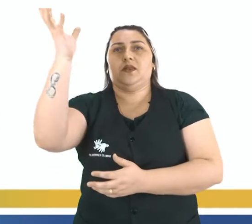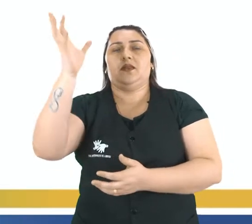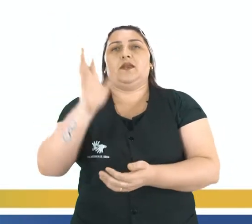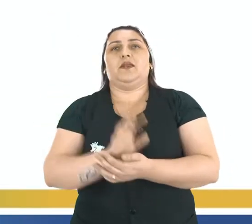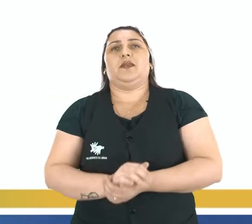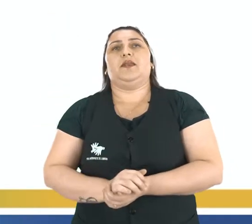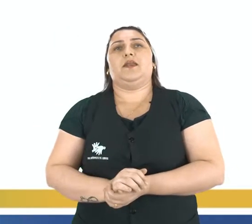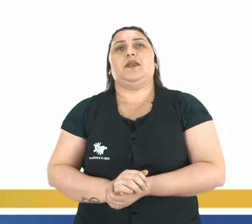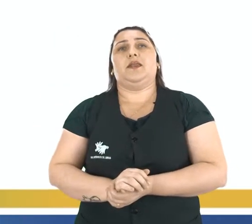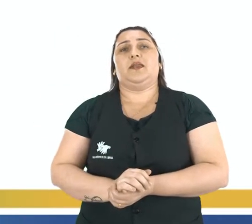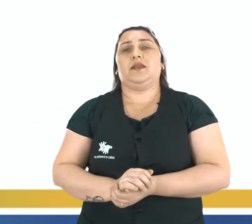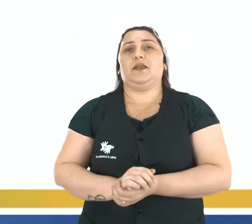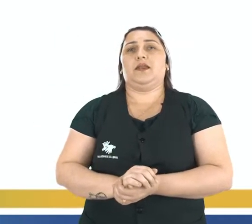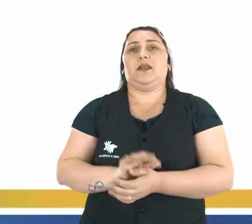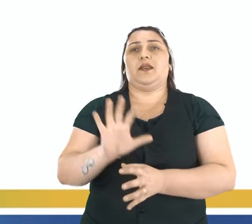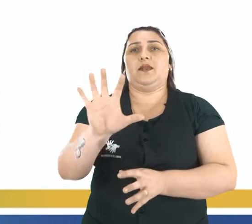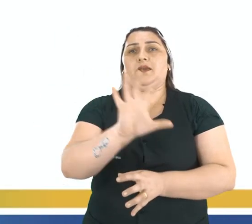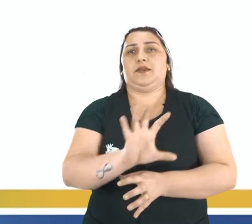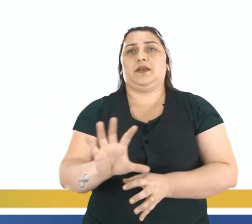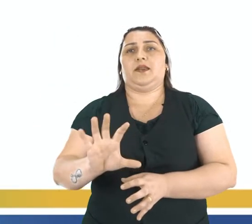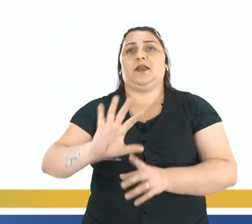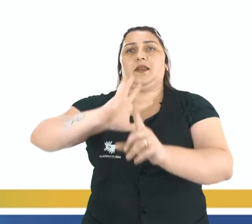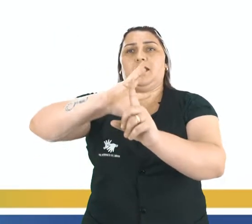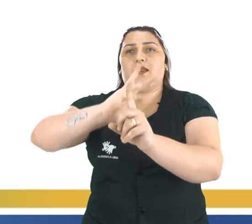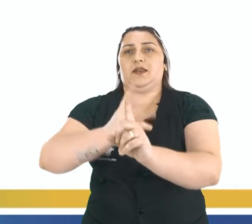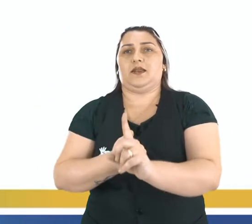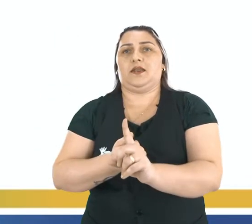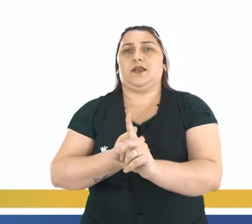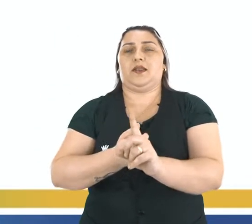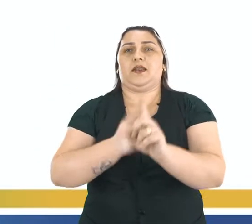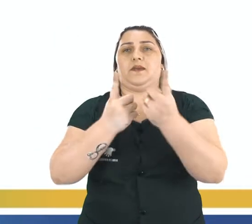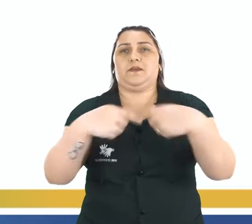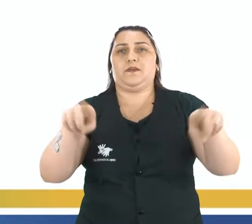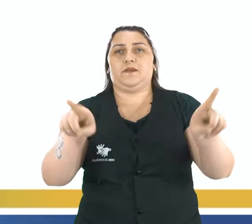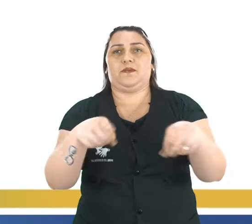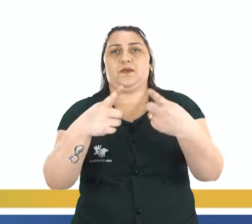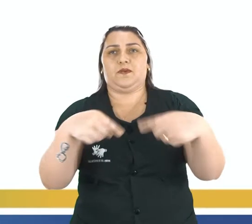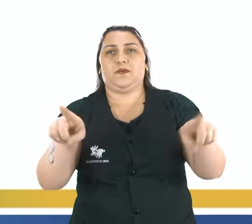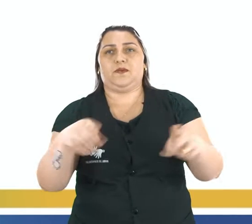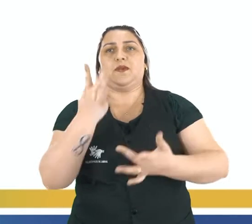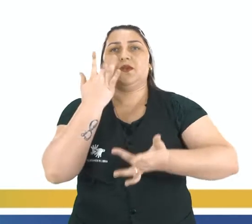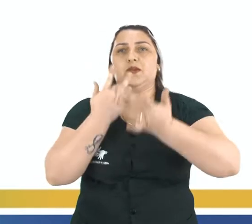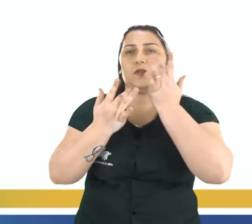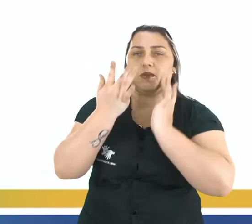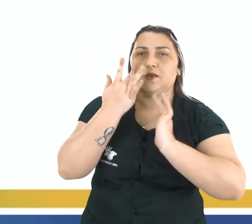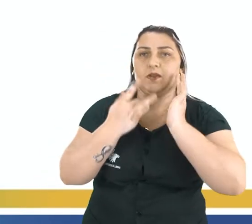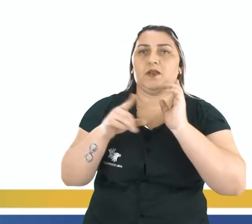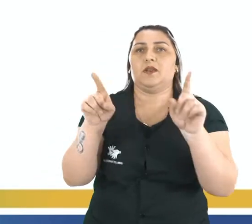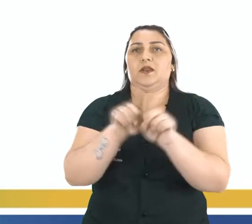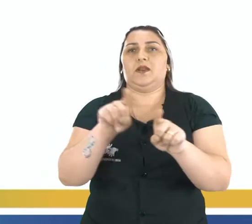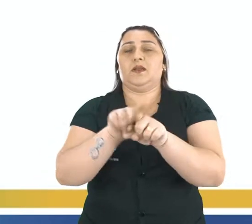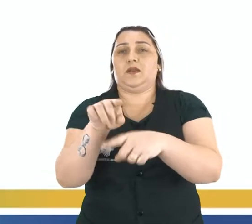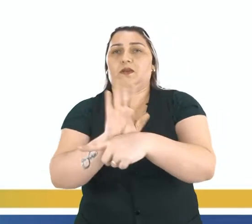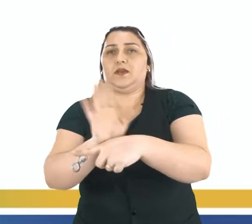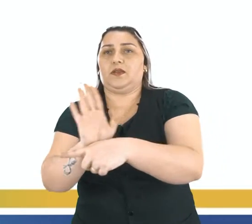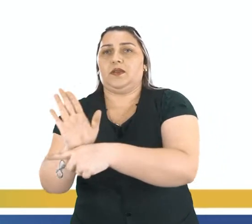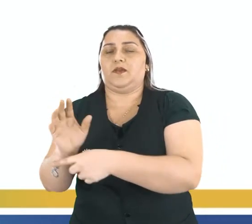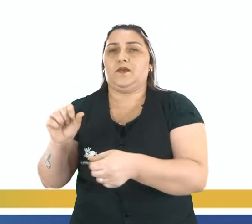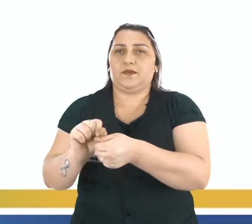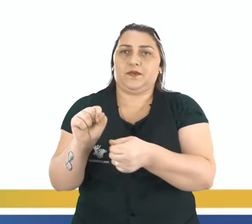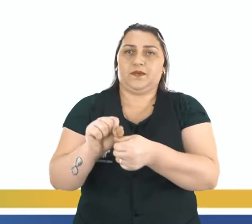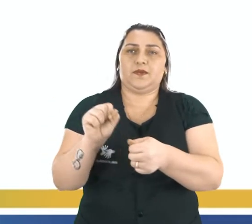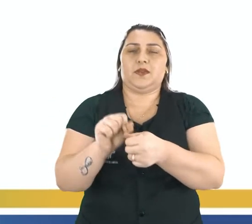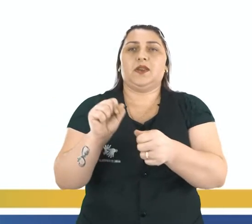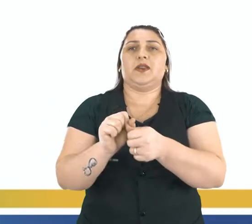nas mais determinadas áreas, certo? Sejam nas artes, através de encenações de teatro, através do cinema, que